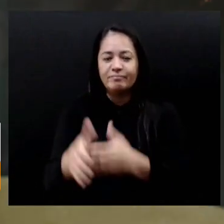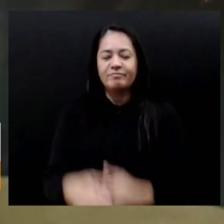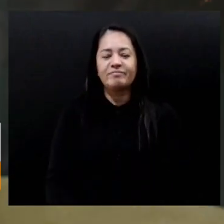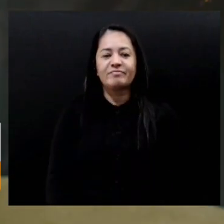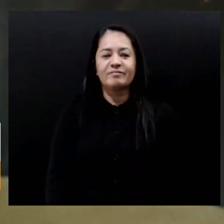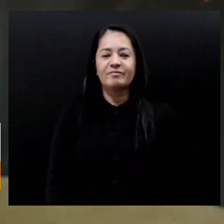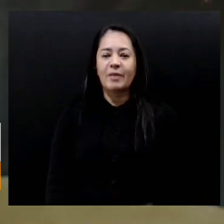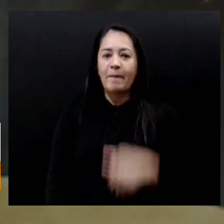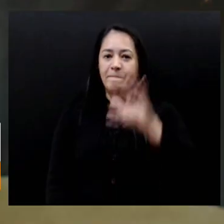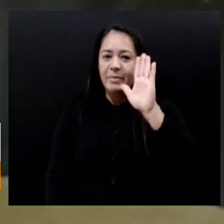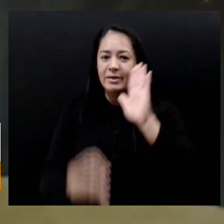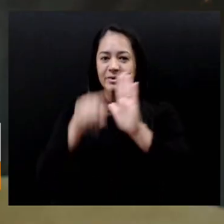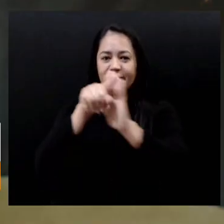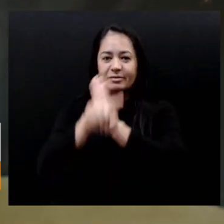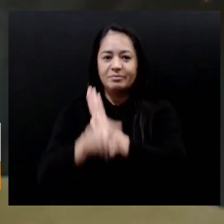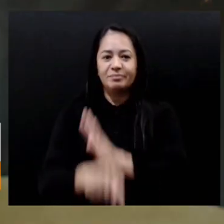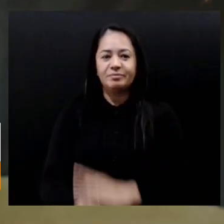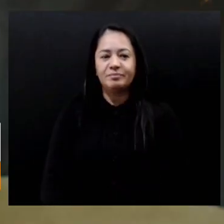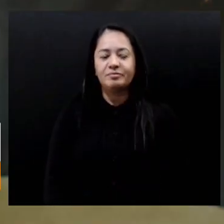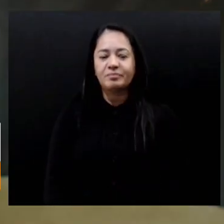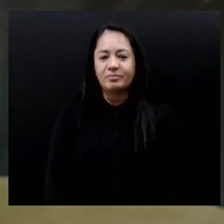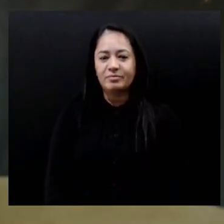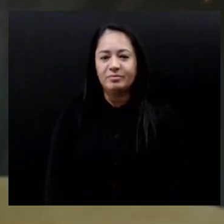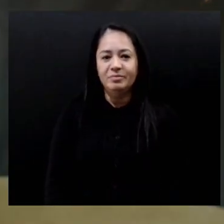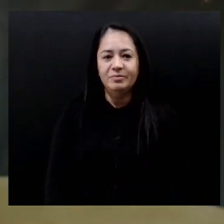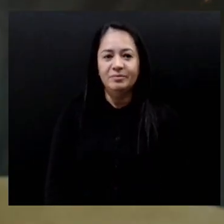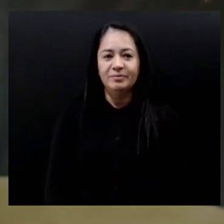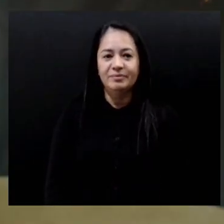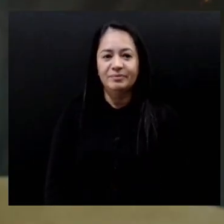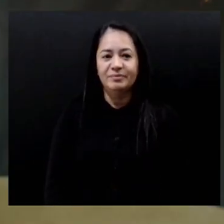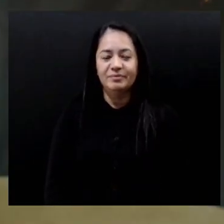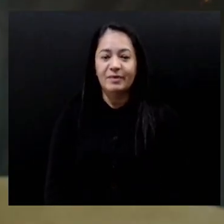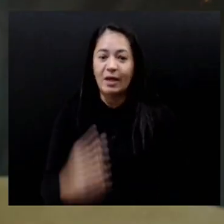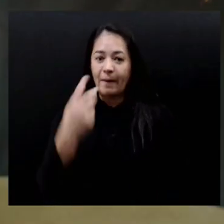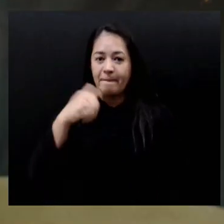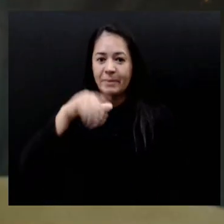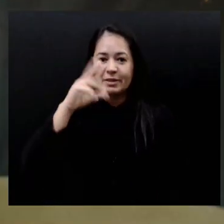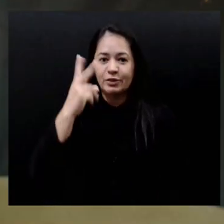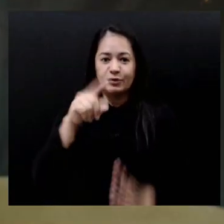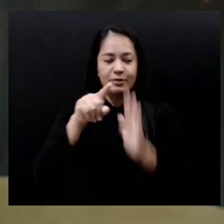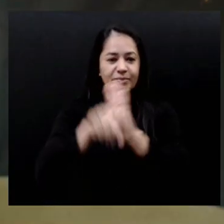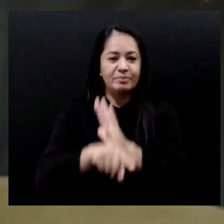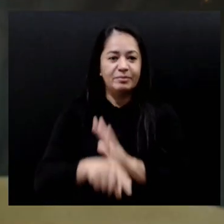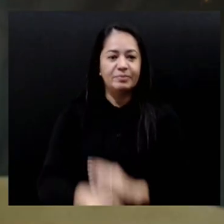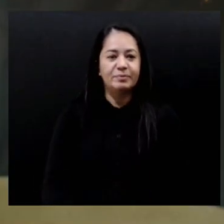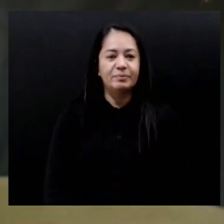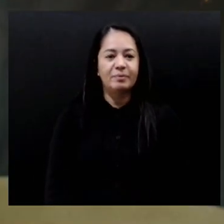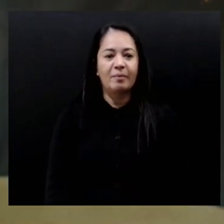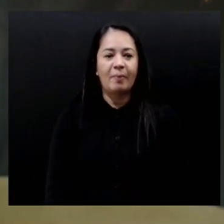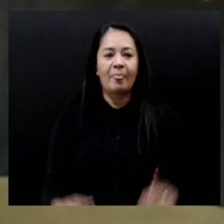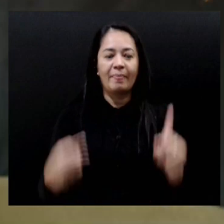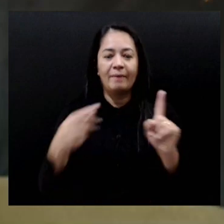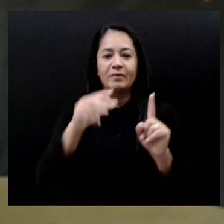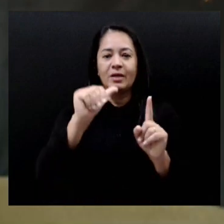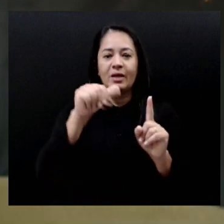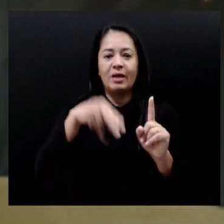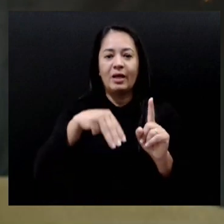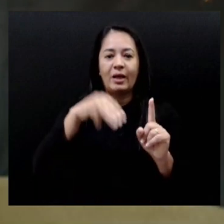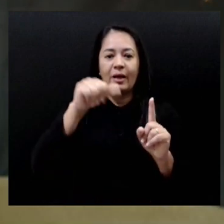perguntas, eu acho que dá tempo para mais duas. E aí a gente já vai para as considerações finais. Vamos lá. Amanda do Jardim